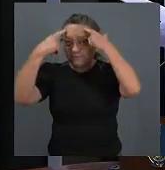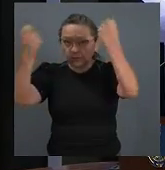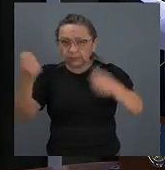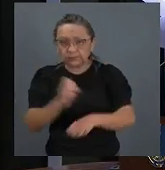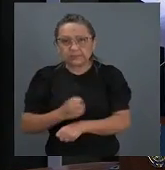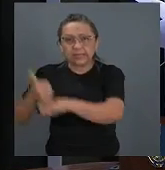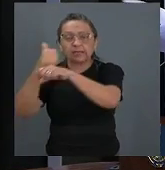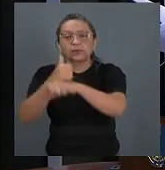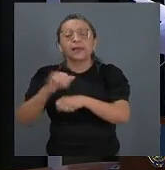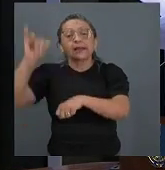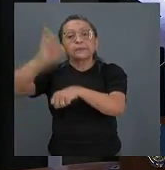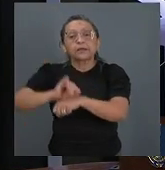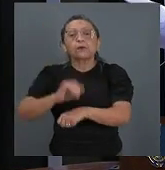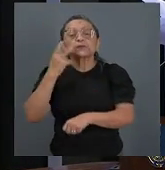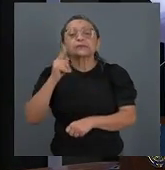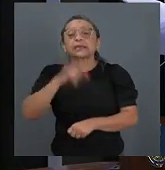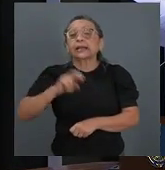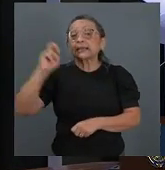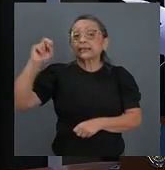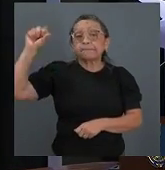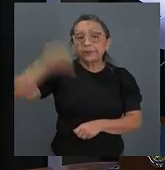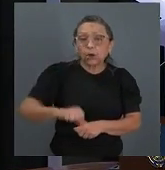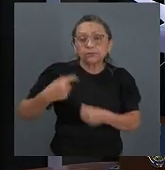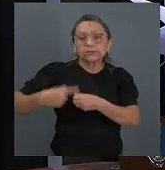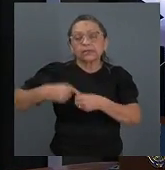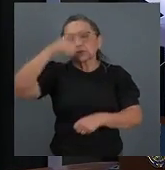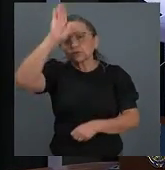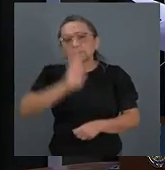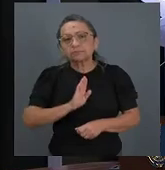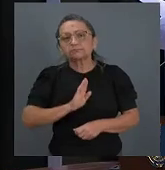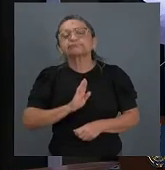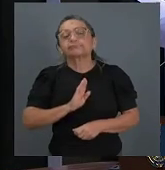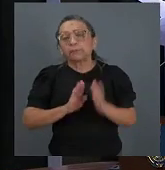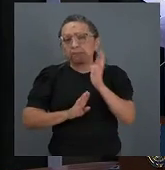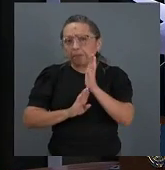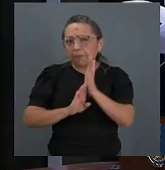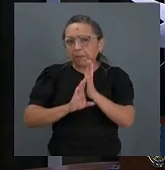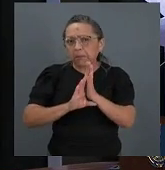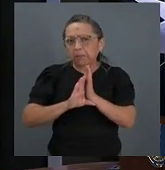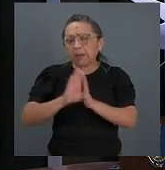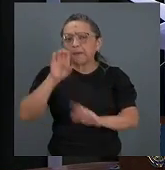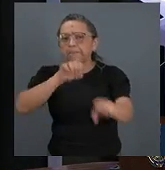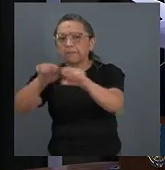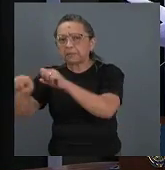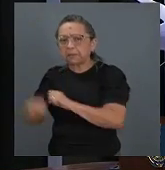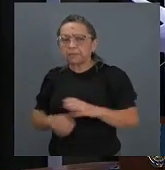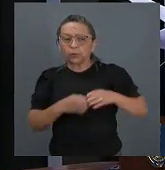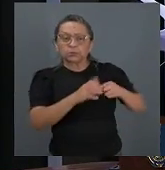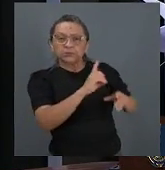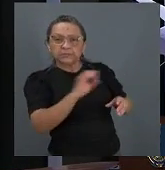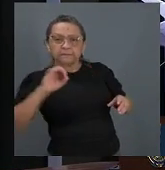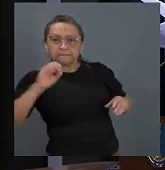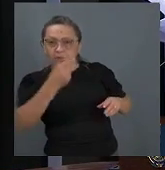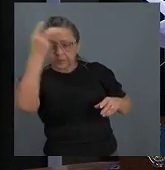e cuja capital, Fortaleza, é a 5ª pior cidade do Brasil no aumento de assassinatos por 100 mil habitantes, em